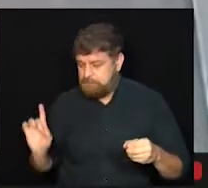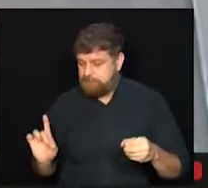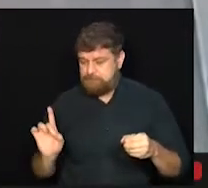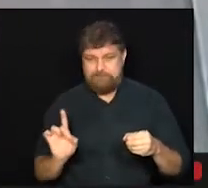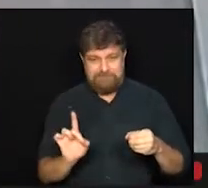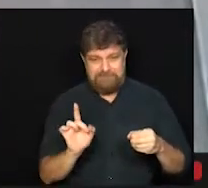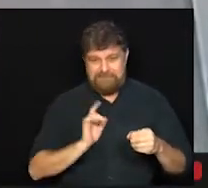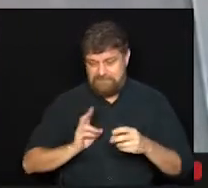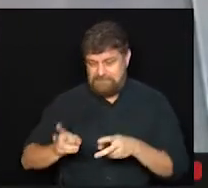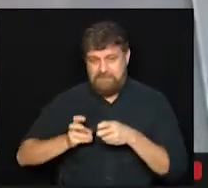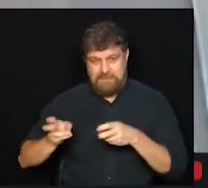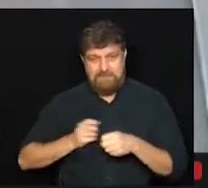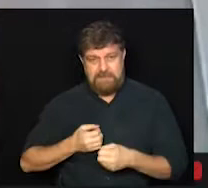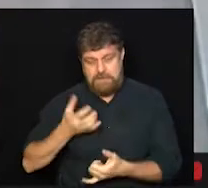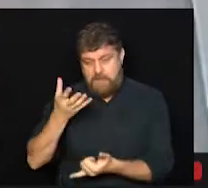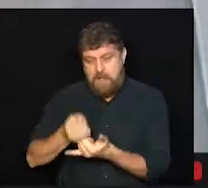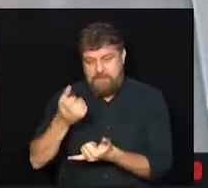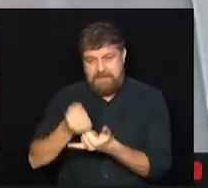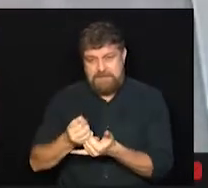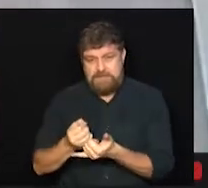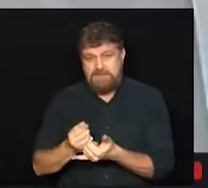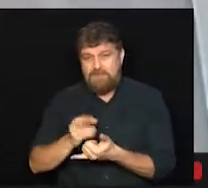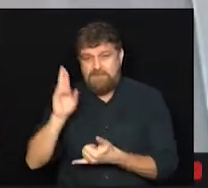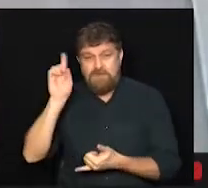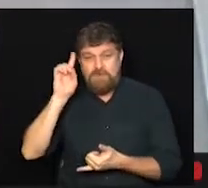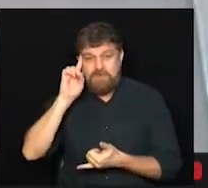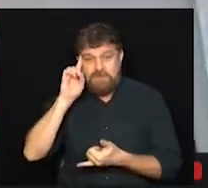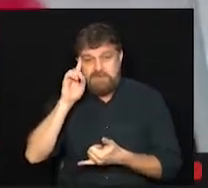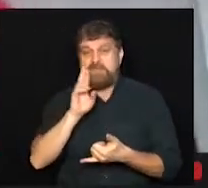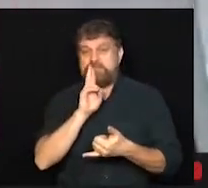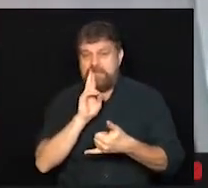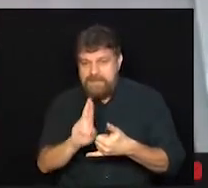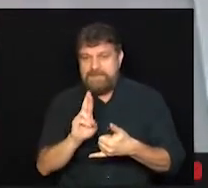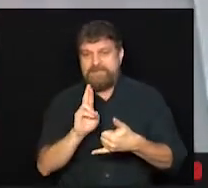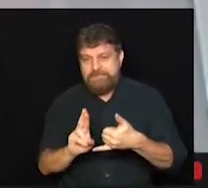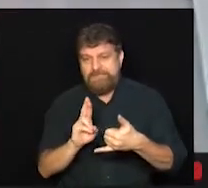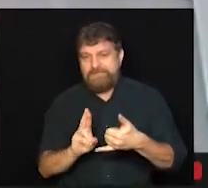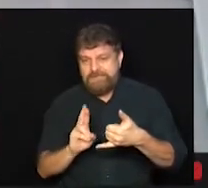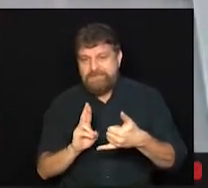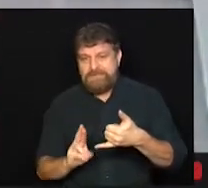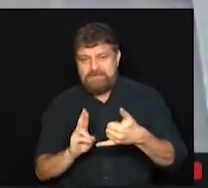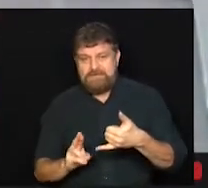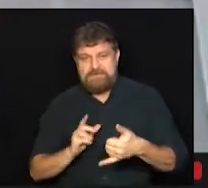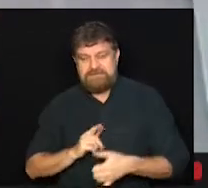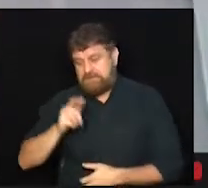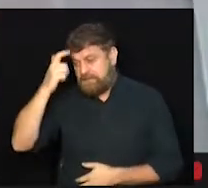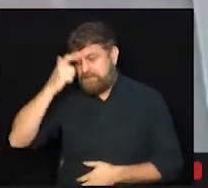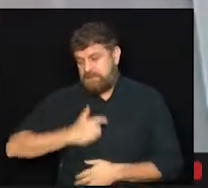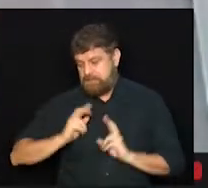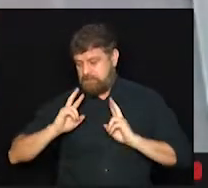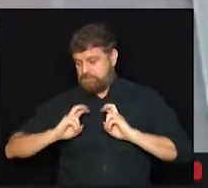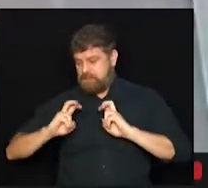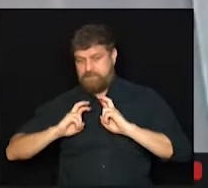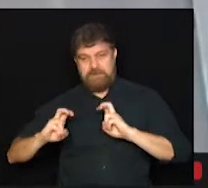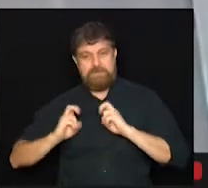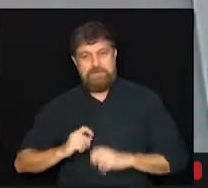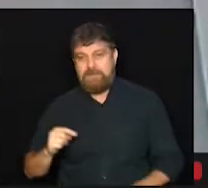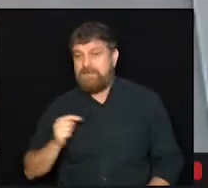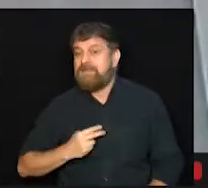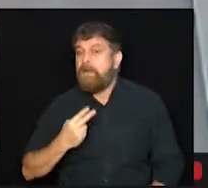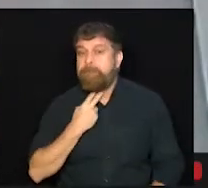sintoma. A gente tem um aplicativo que tem que responder todo dia. Então, se eu disser que eu tenho sintoma, ele me avisa,